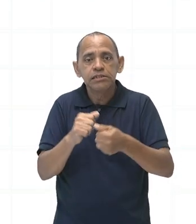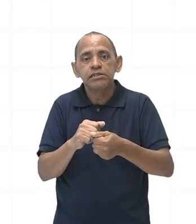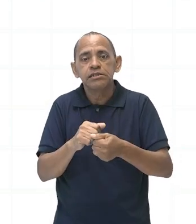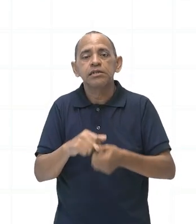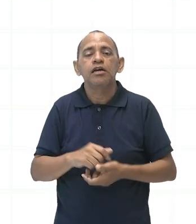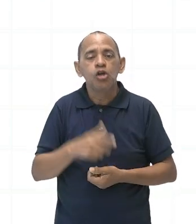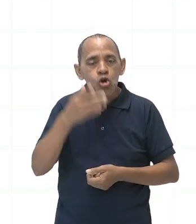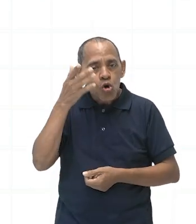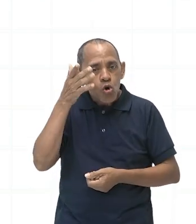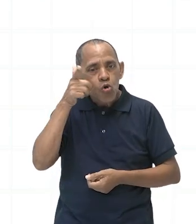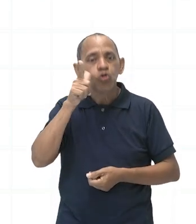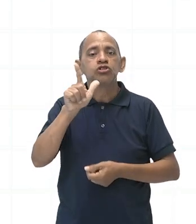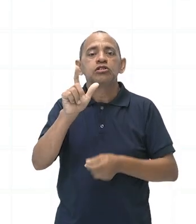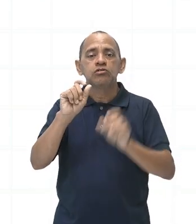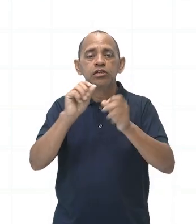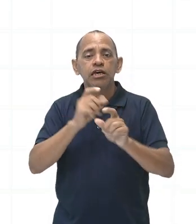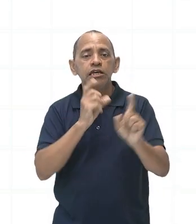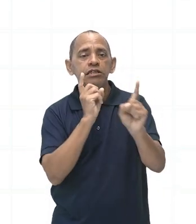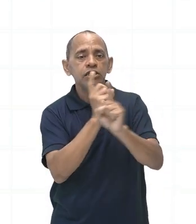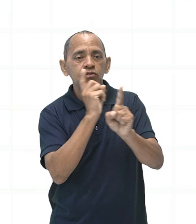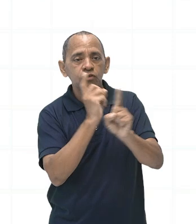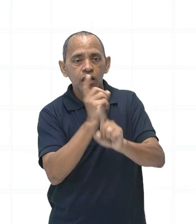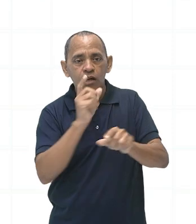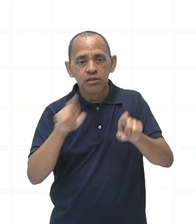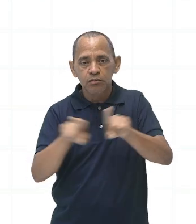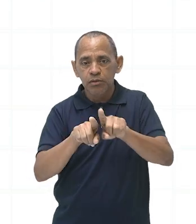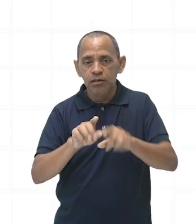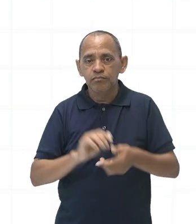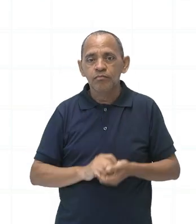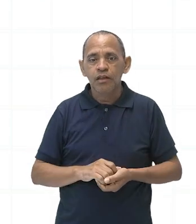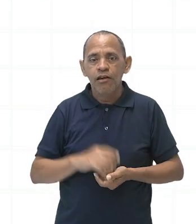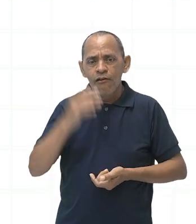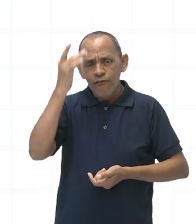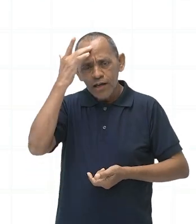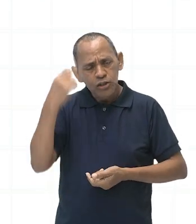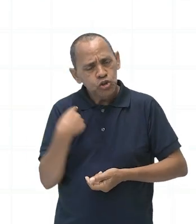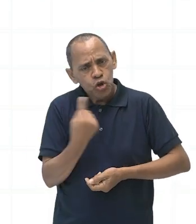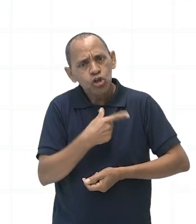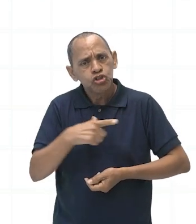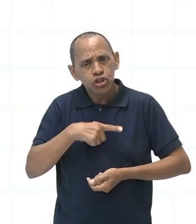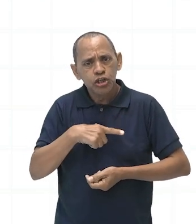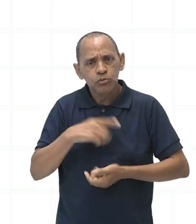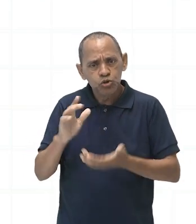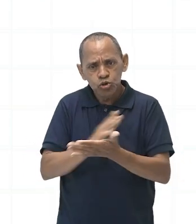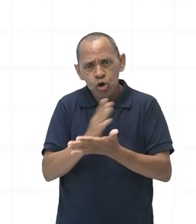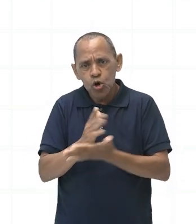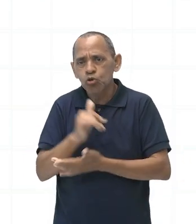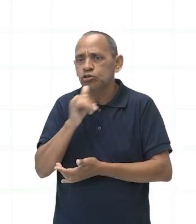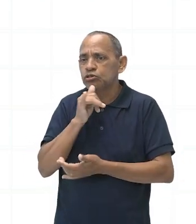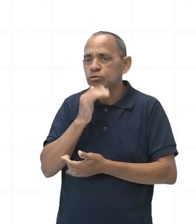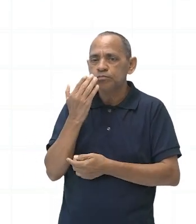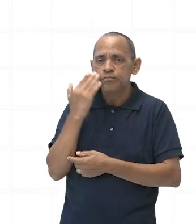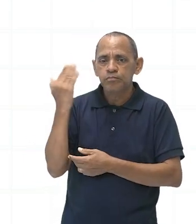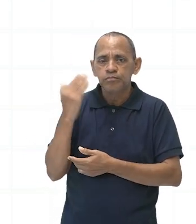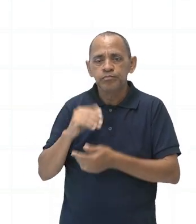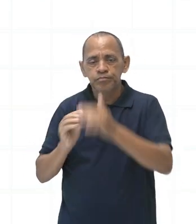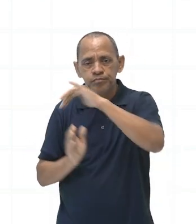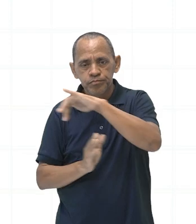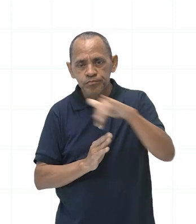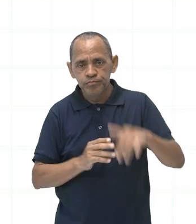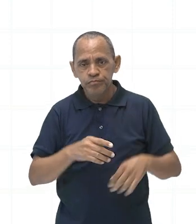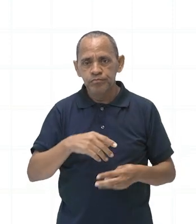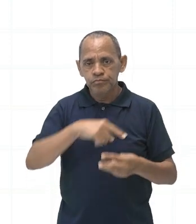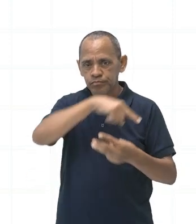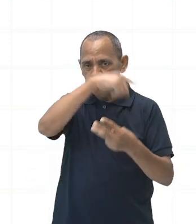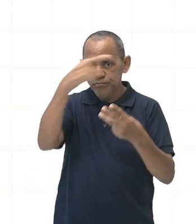identificar, tá bom? E aí, pessoal, para ficar mais claro para nós, temos exemplos. A gente tem 3 exemplos. Então,